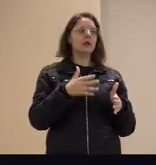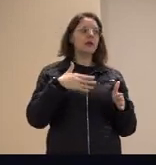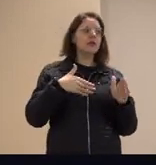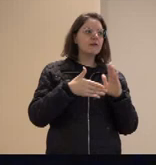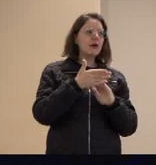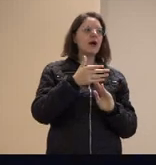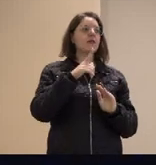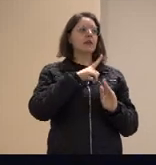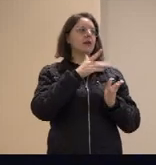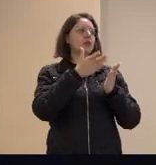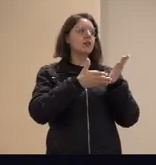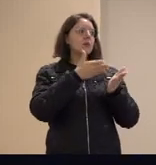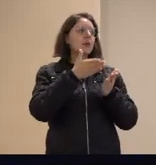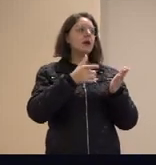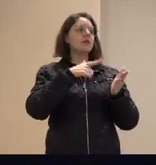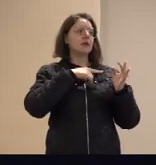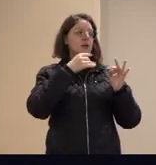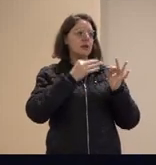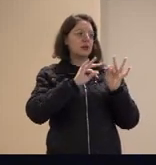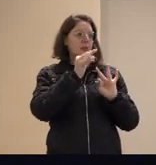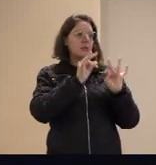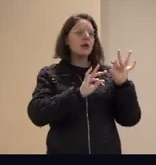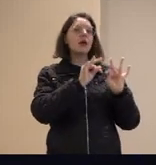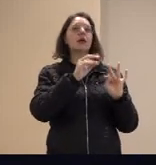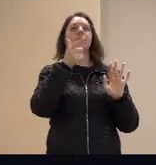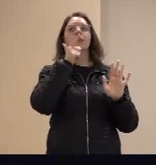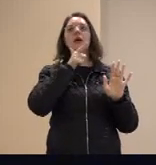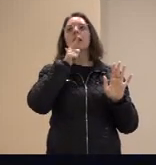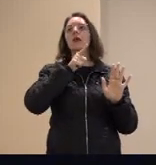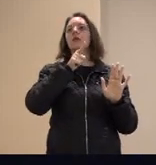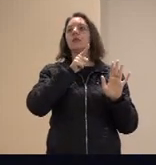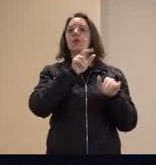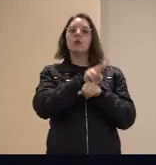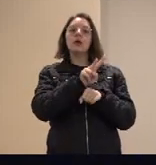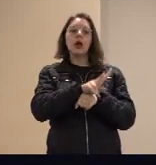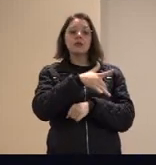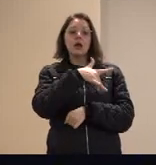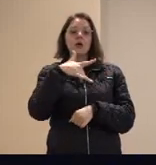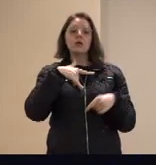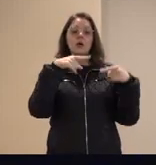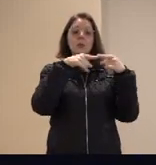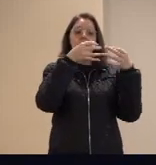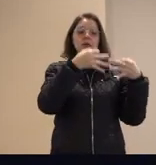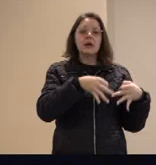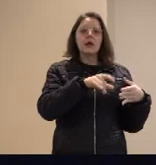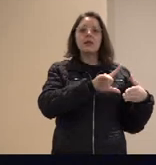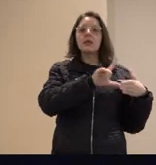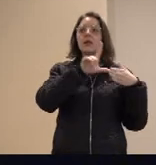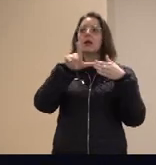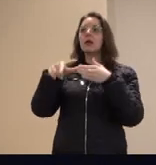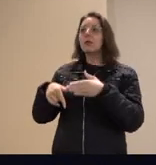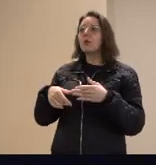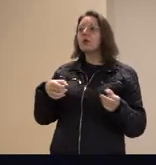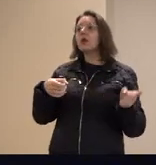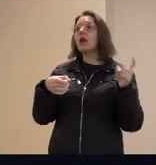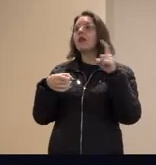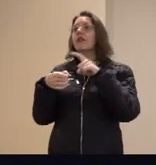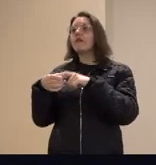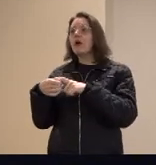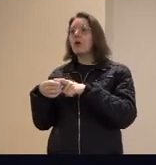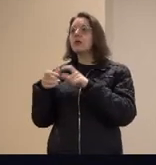vai receber o tratamento, vai receber o cuidado de saúde... e vai retornar para o espaço